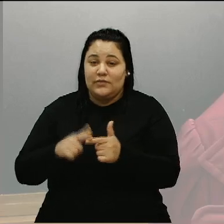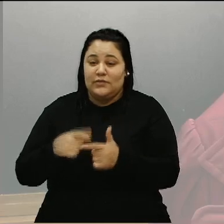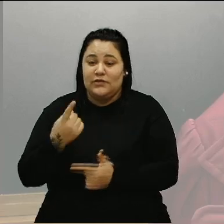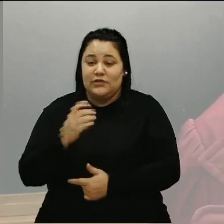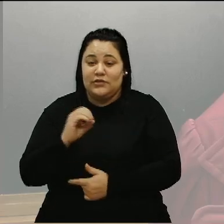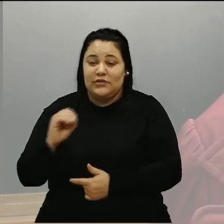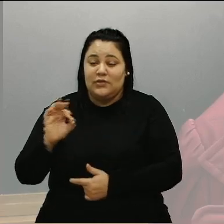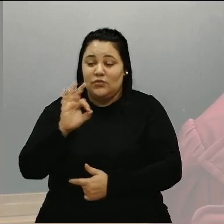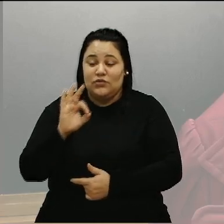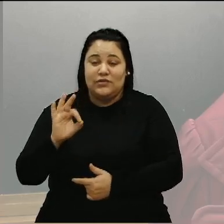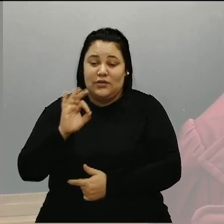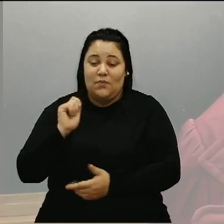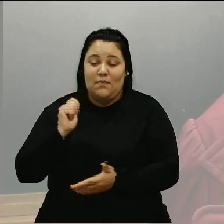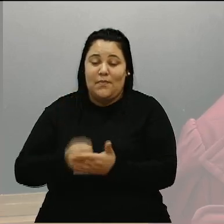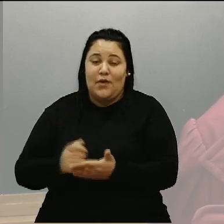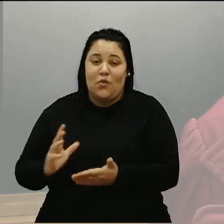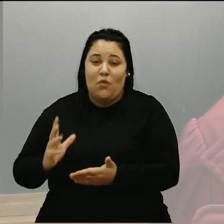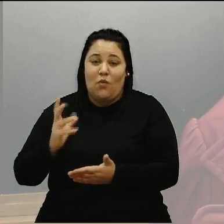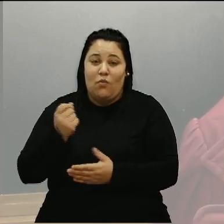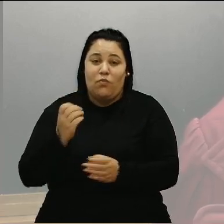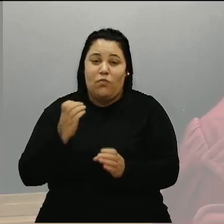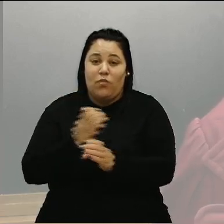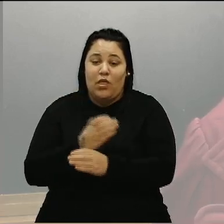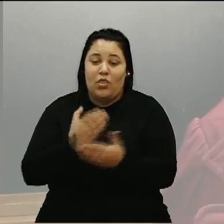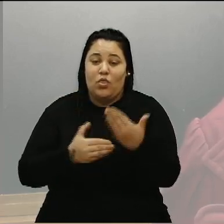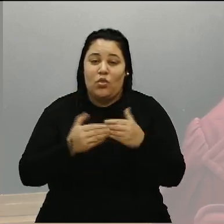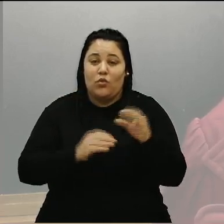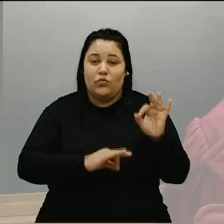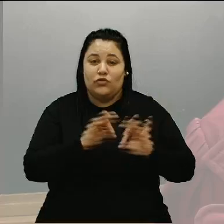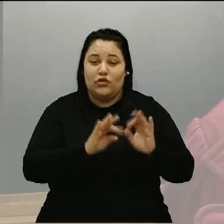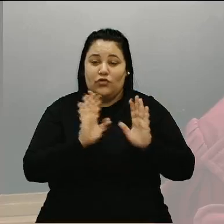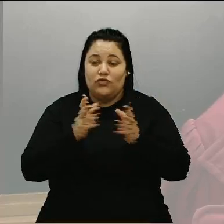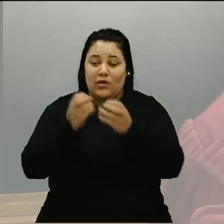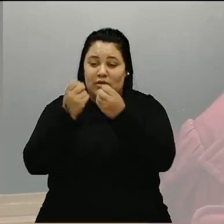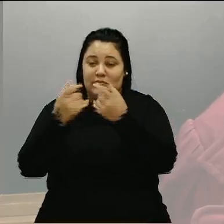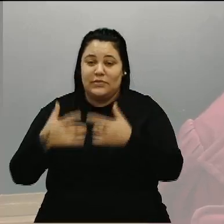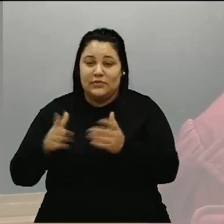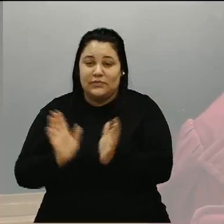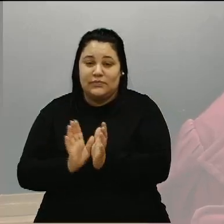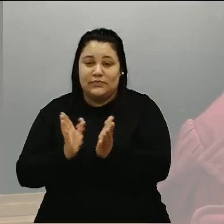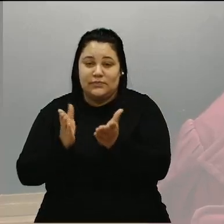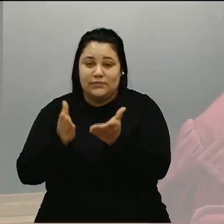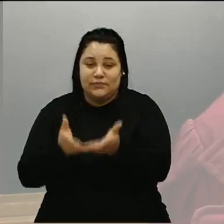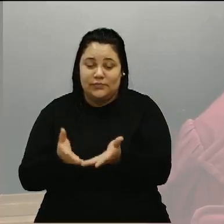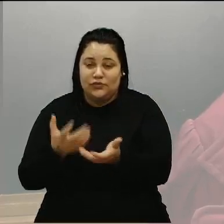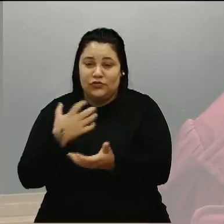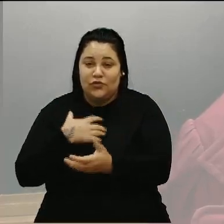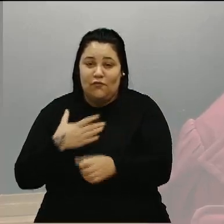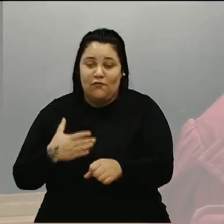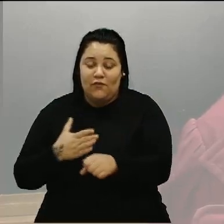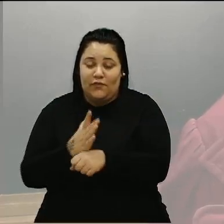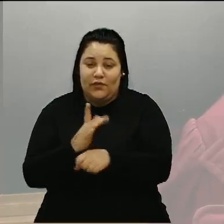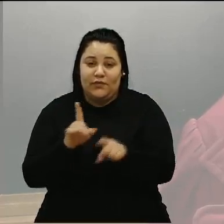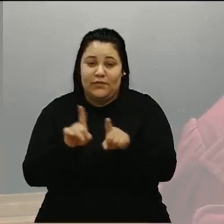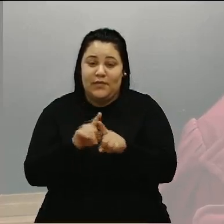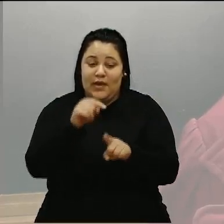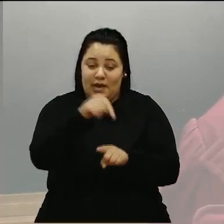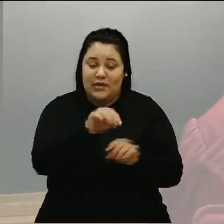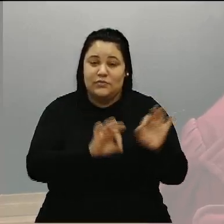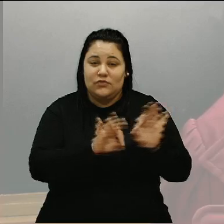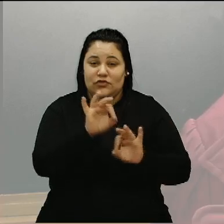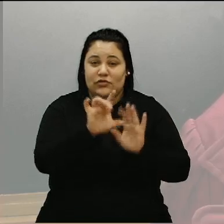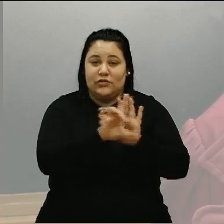cada projeto. Por todo o exposto, esta comissão se manifesta de maneira favorável ao projeto de